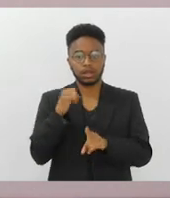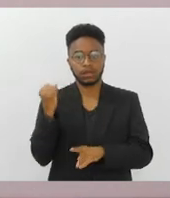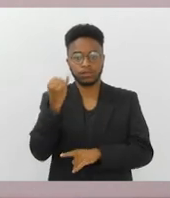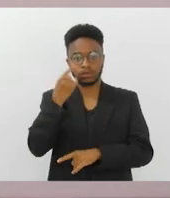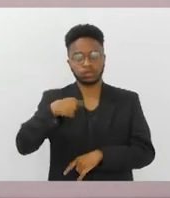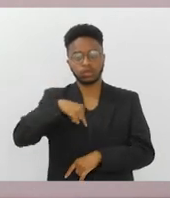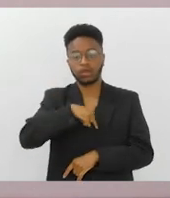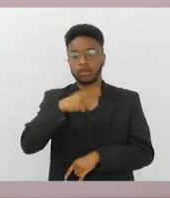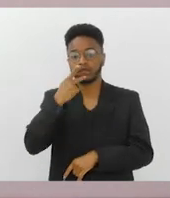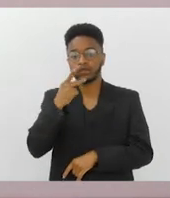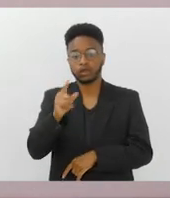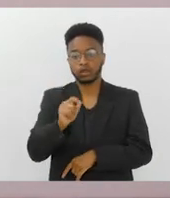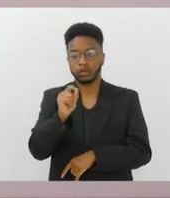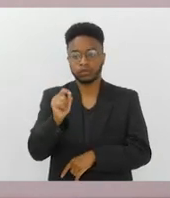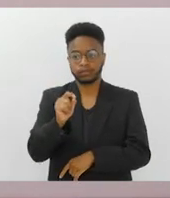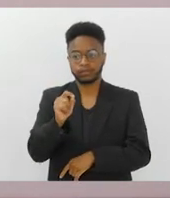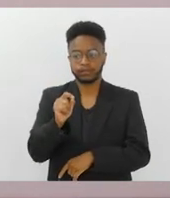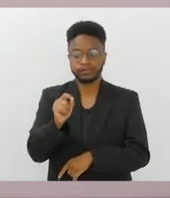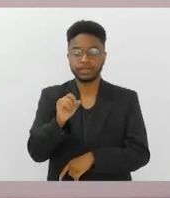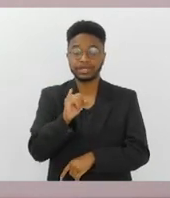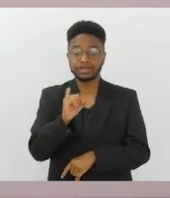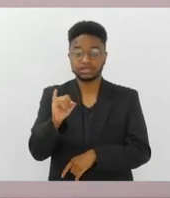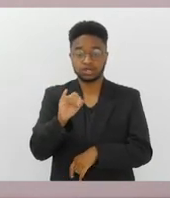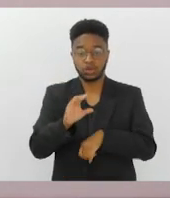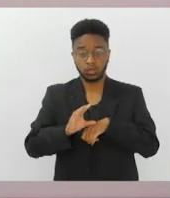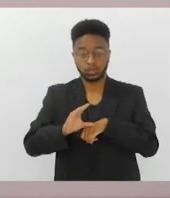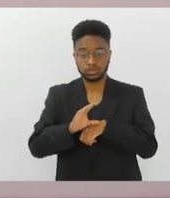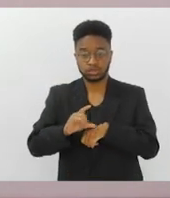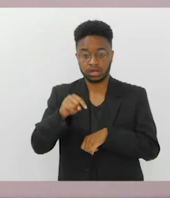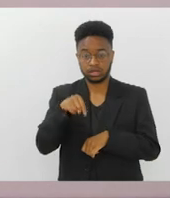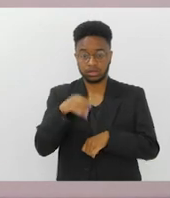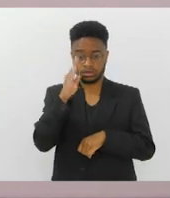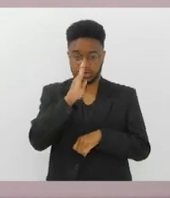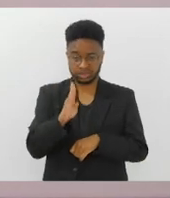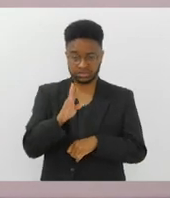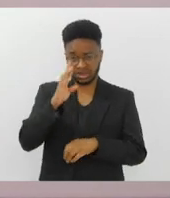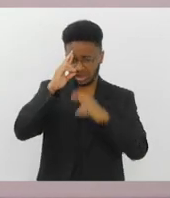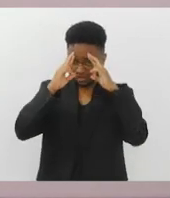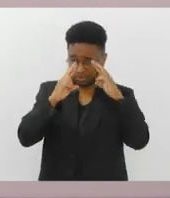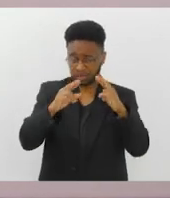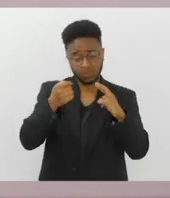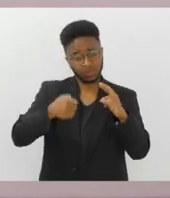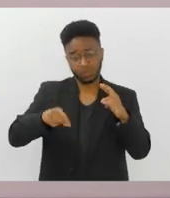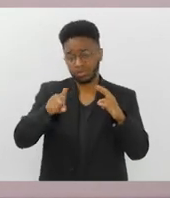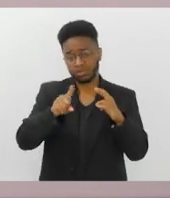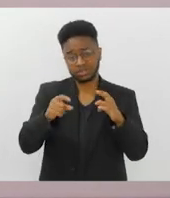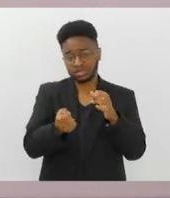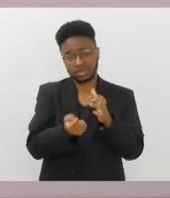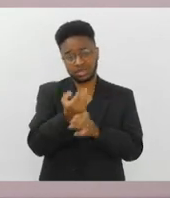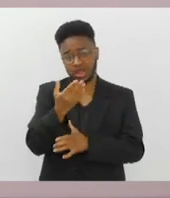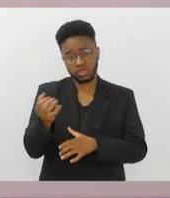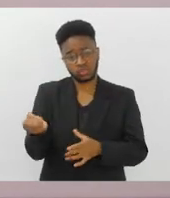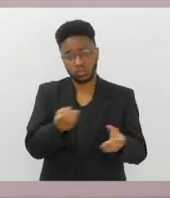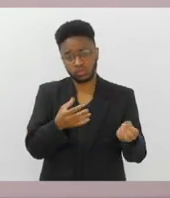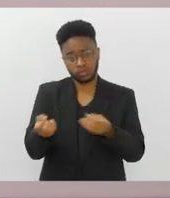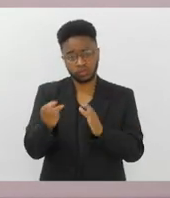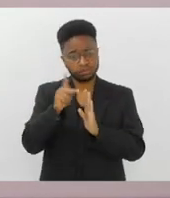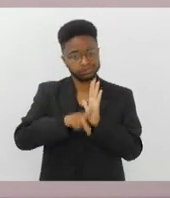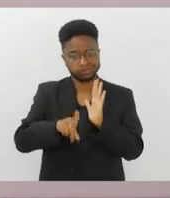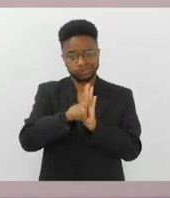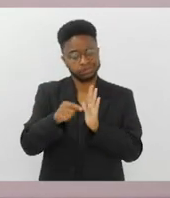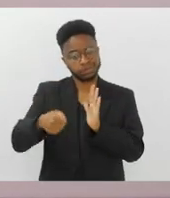dizer, gente, se a nossa Constituição brasileira fosse respeitada, a gente sequer precisaria de fazer novos projetos de